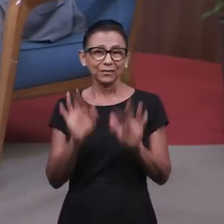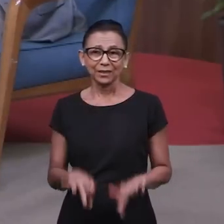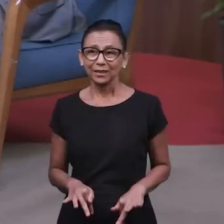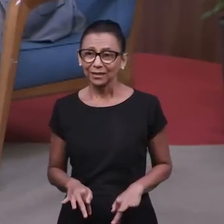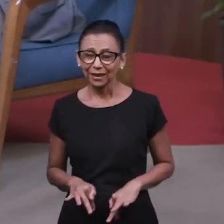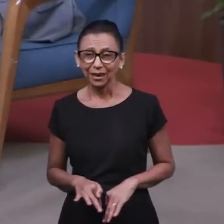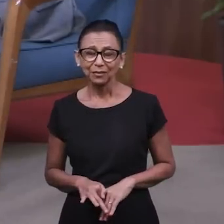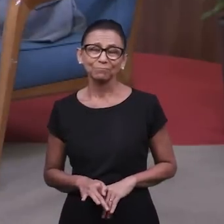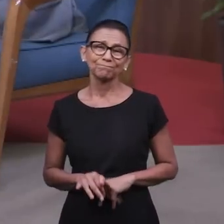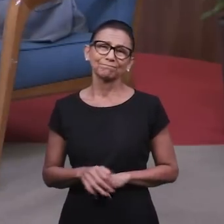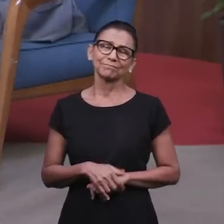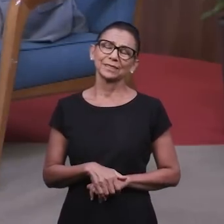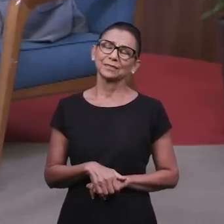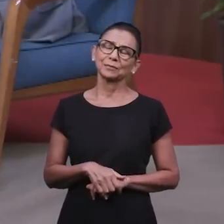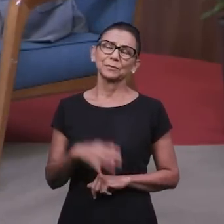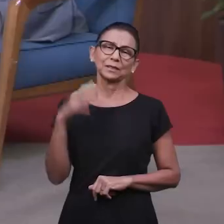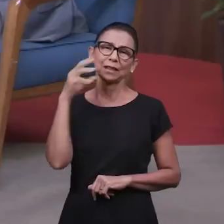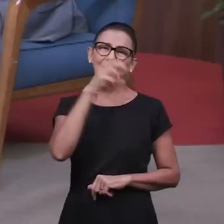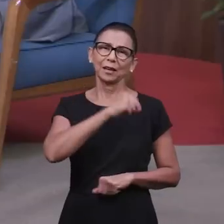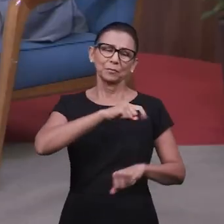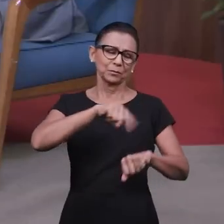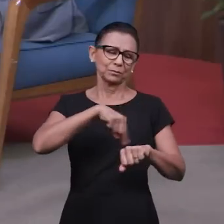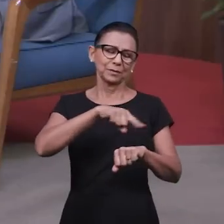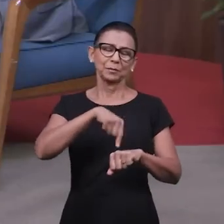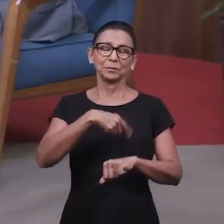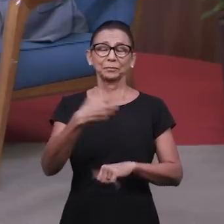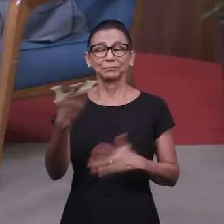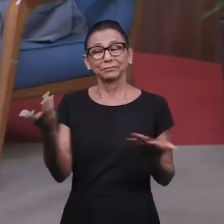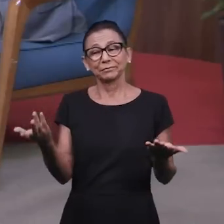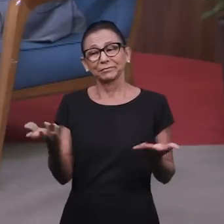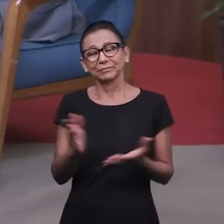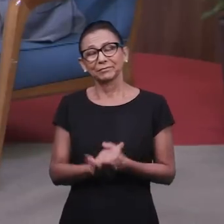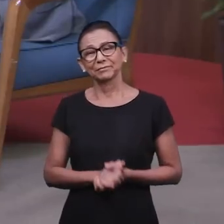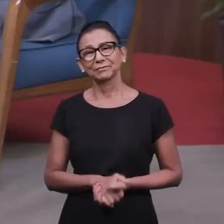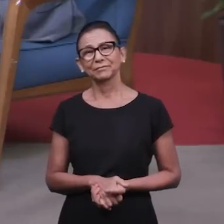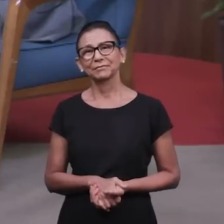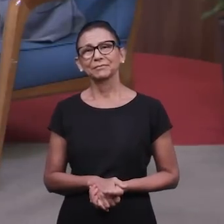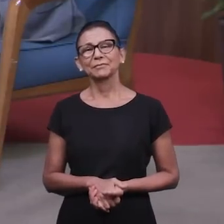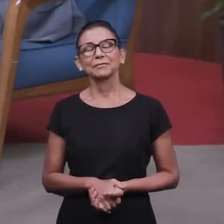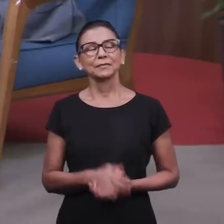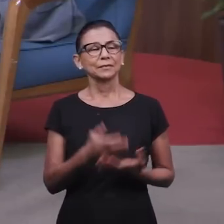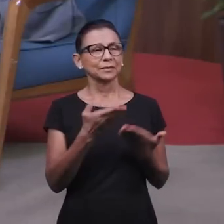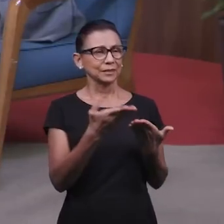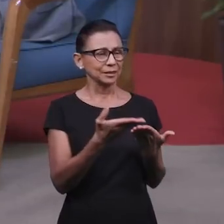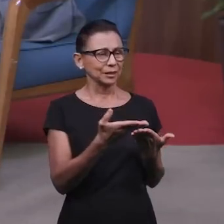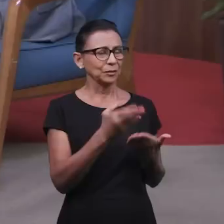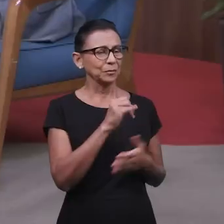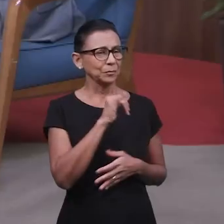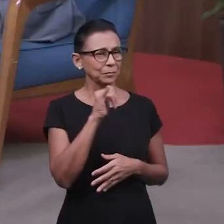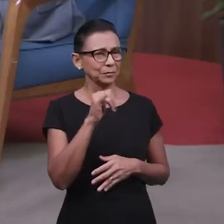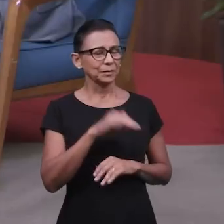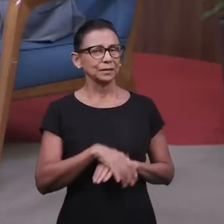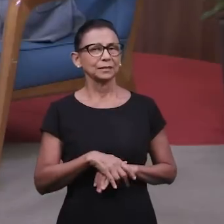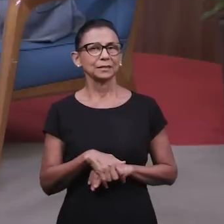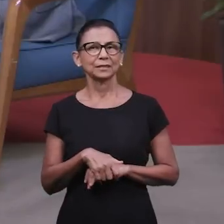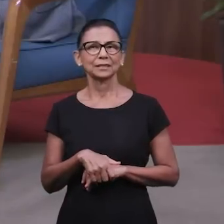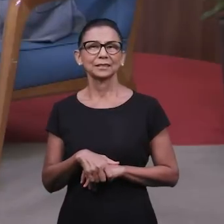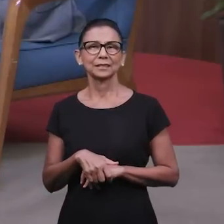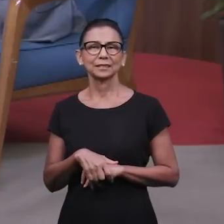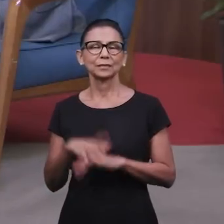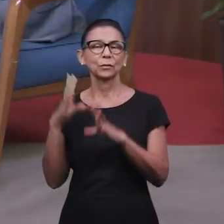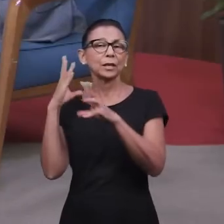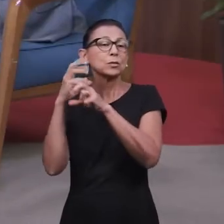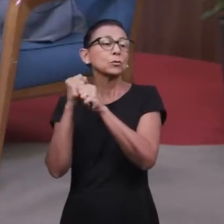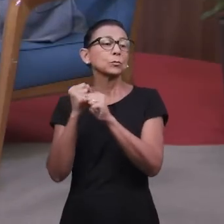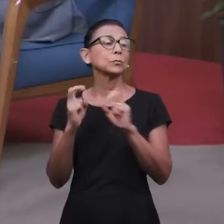gente pudesse, a gente ficaria muito mais tempo. O tempo passa muito rápido. Passa né? muito rápido. Mas vamos lá. É aquele momento, aquela palavra para os nossos irmãos, aplicando aquilo